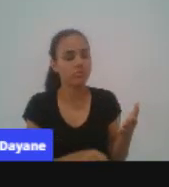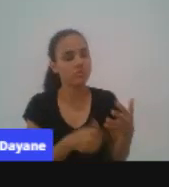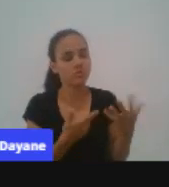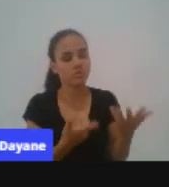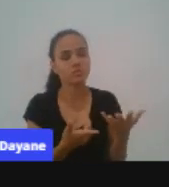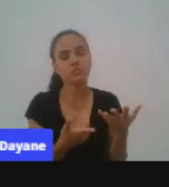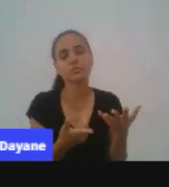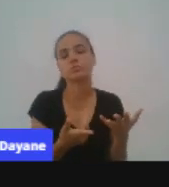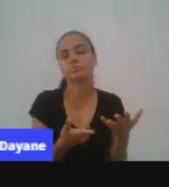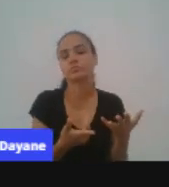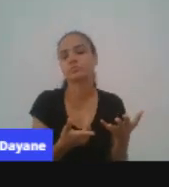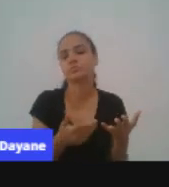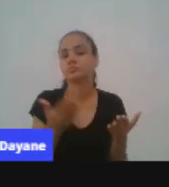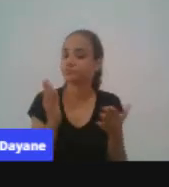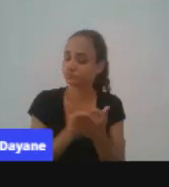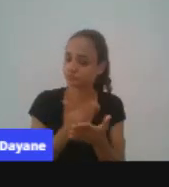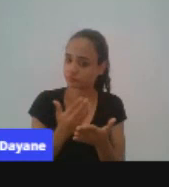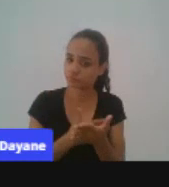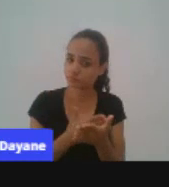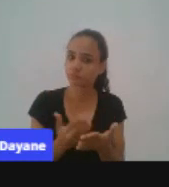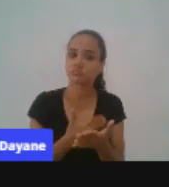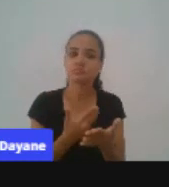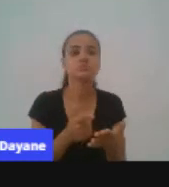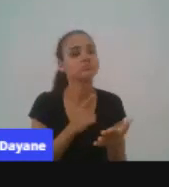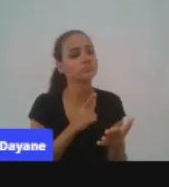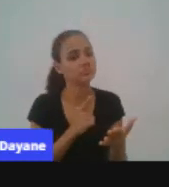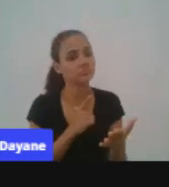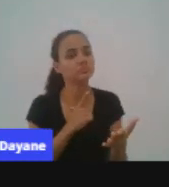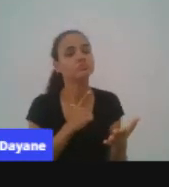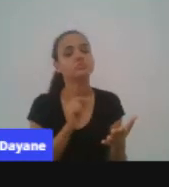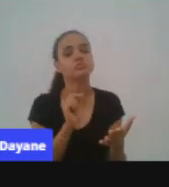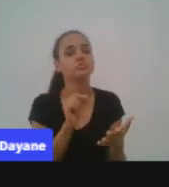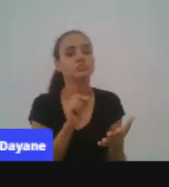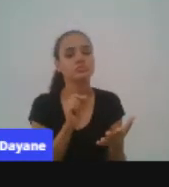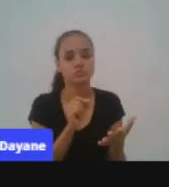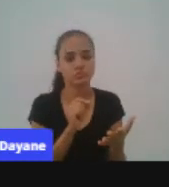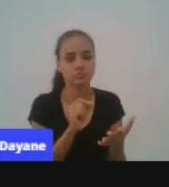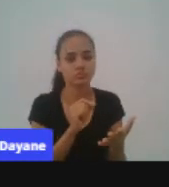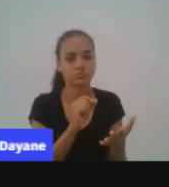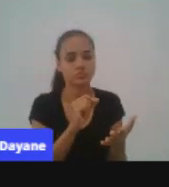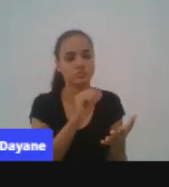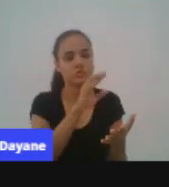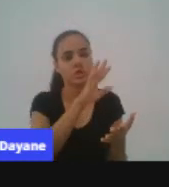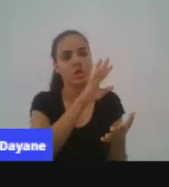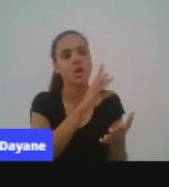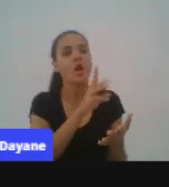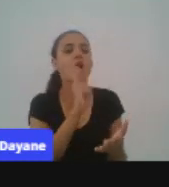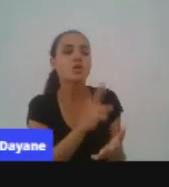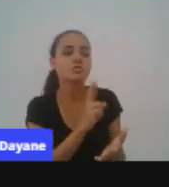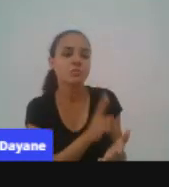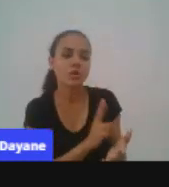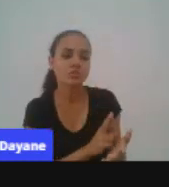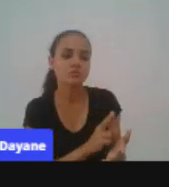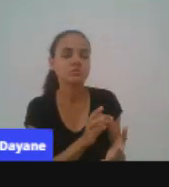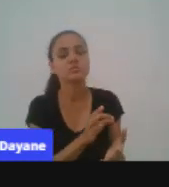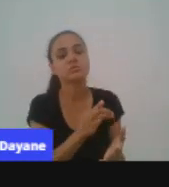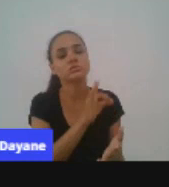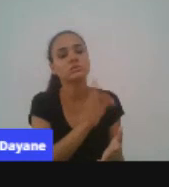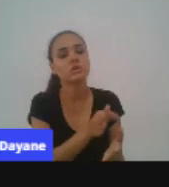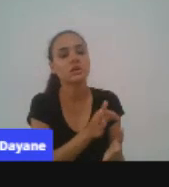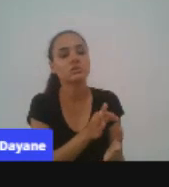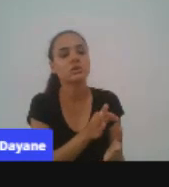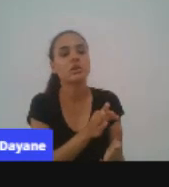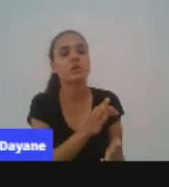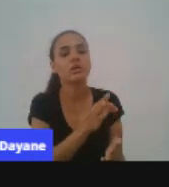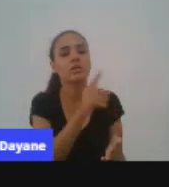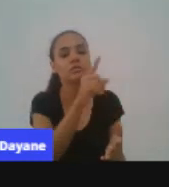o gabarito dessas avaliações, dessas atividades. E com esse gabarito, você vai preencher essa tabela, que é uma tabela, uma planilha feita pela